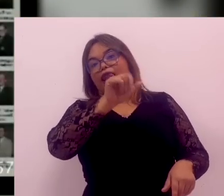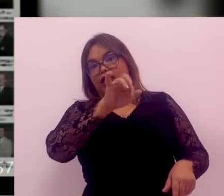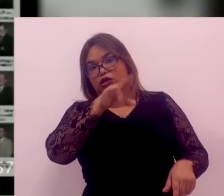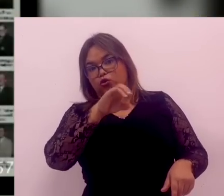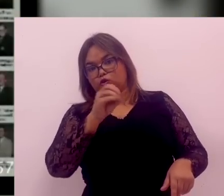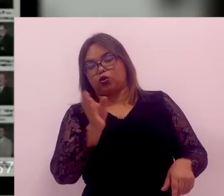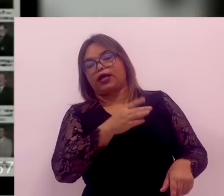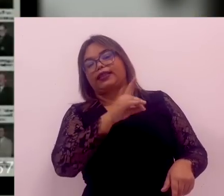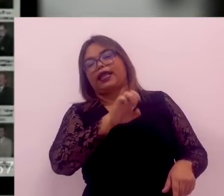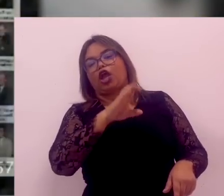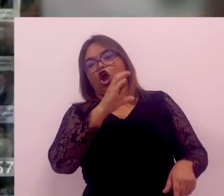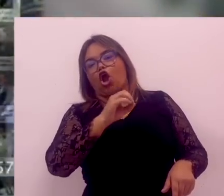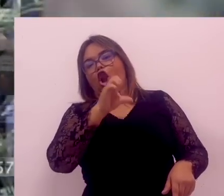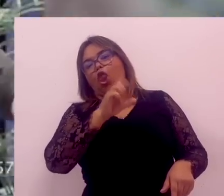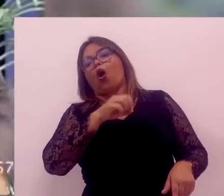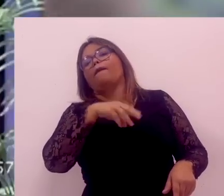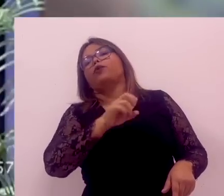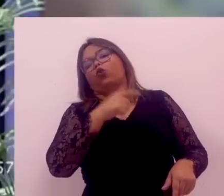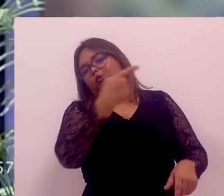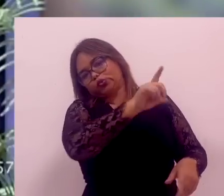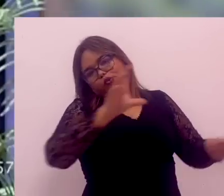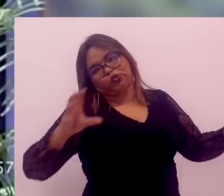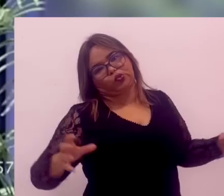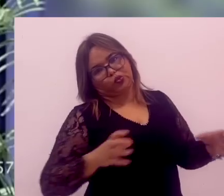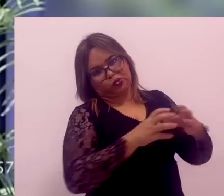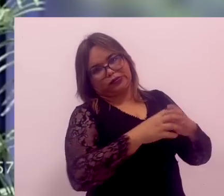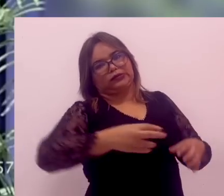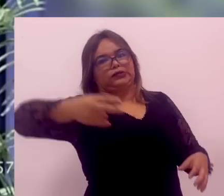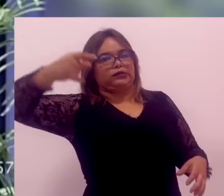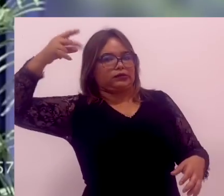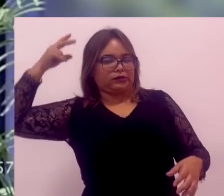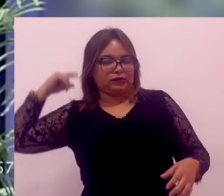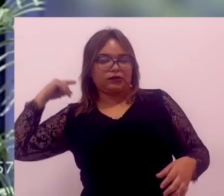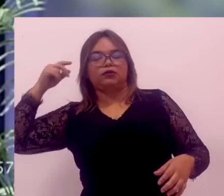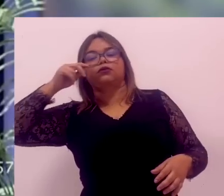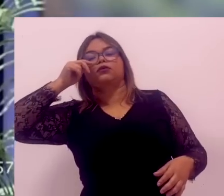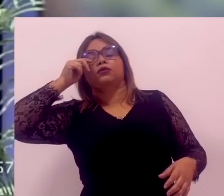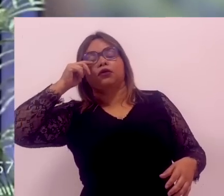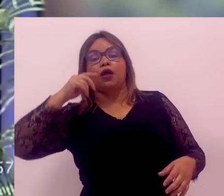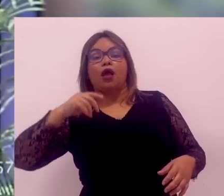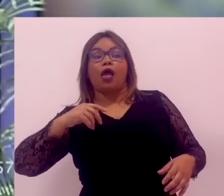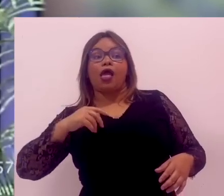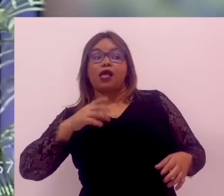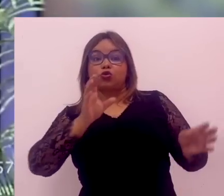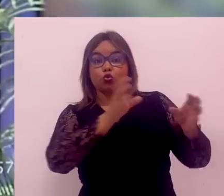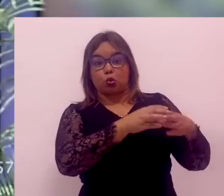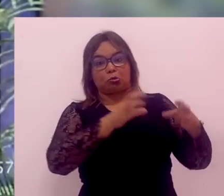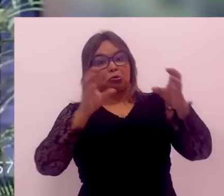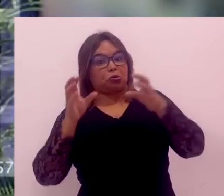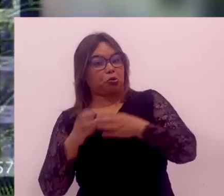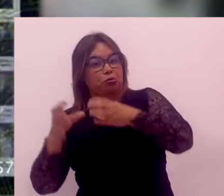Eles controlam o sistema político do mundo, pelo menos nos Estados Unidos.